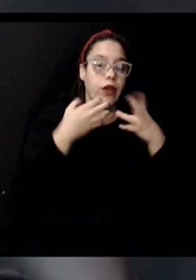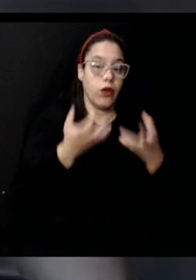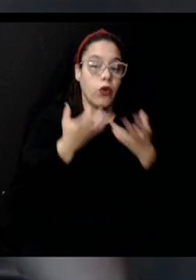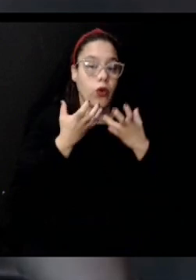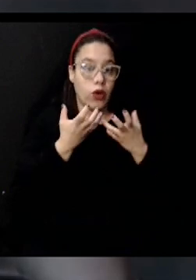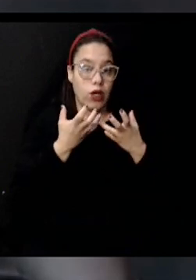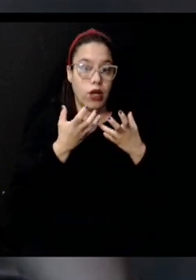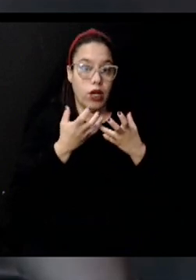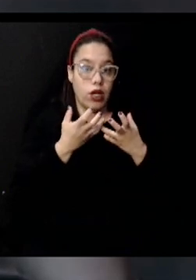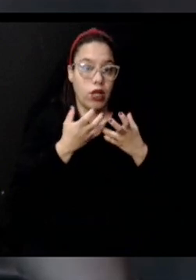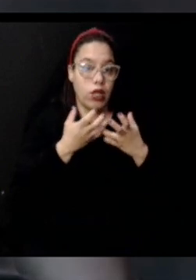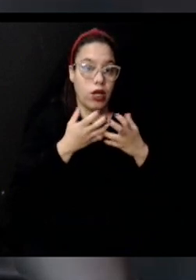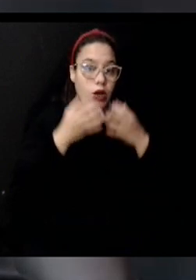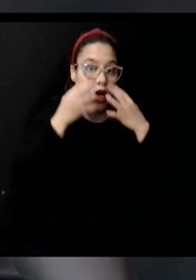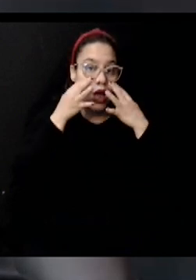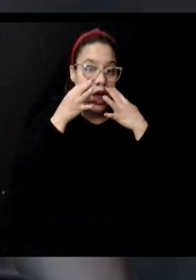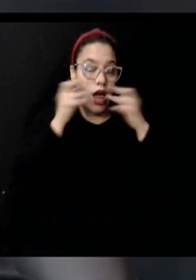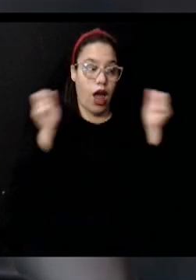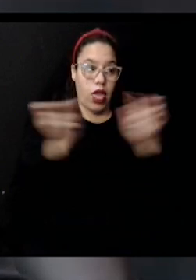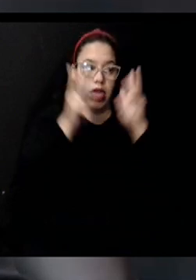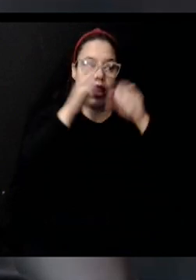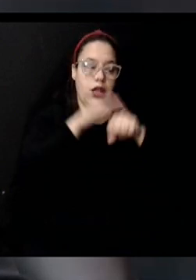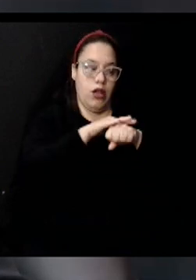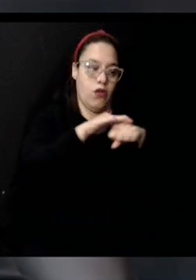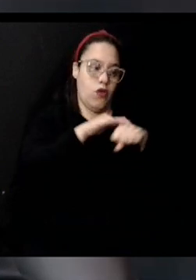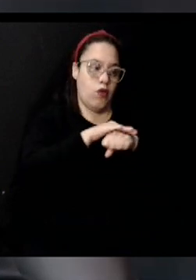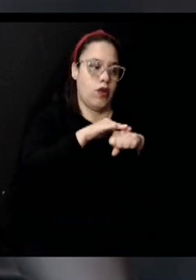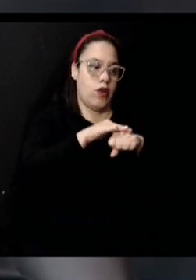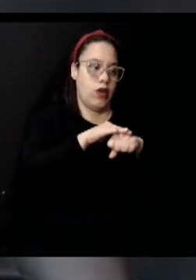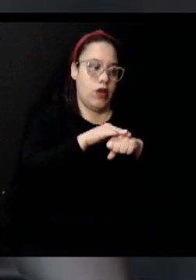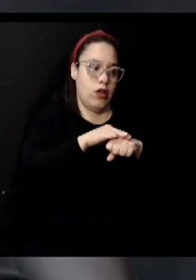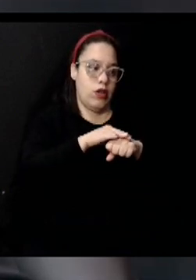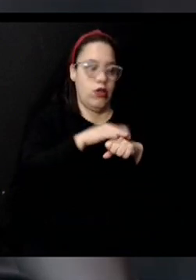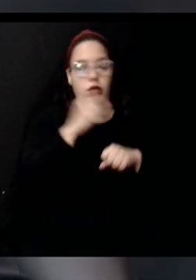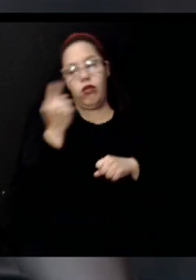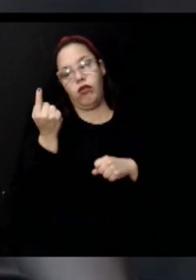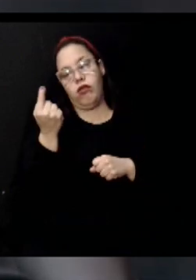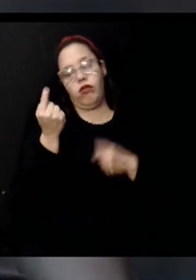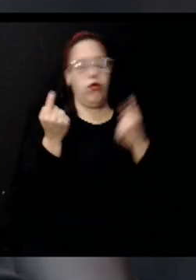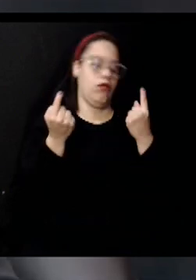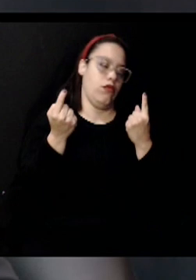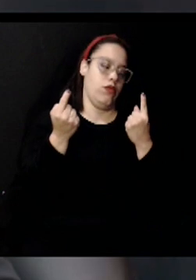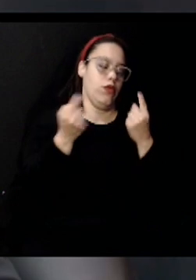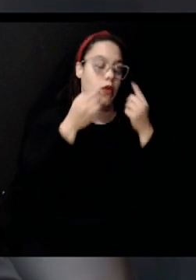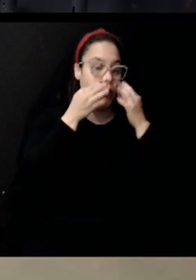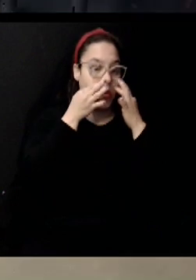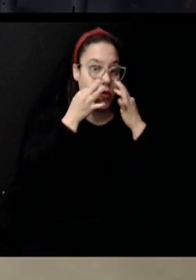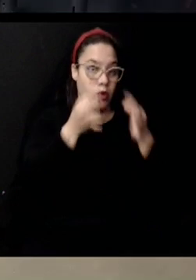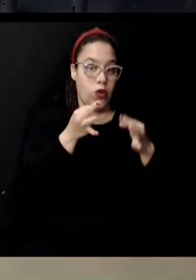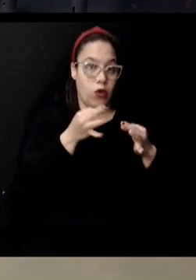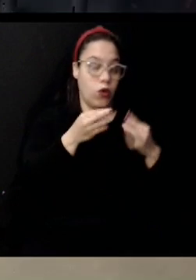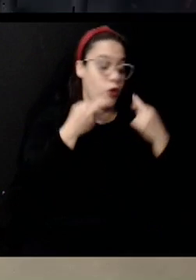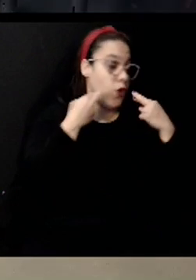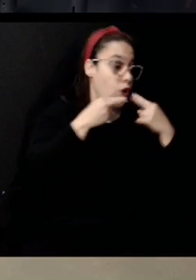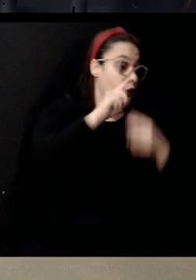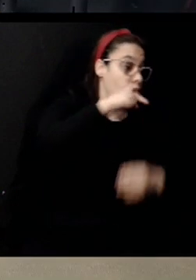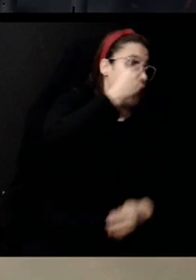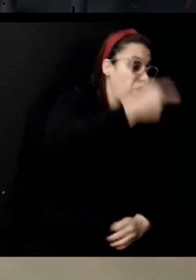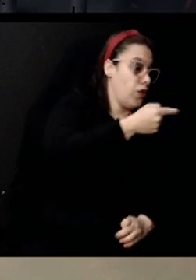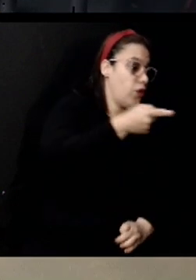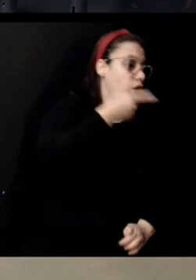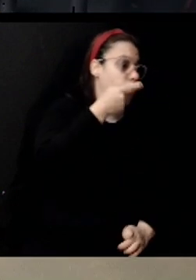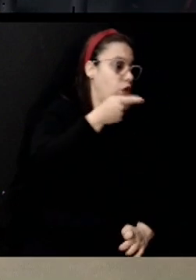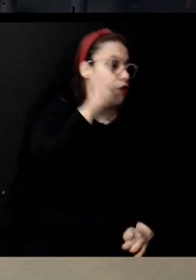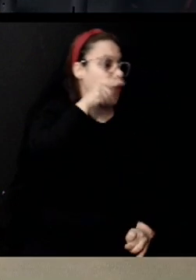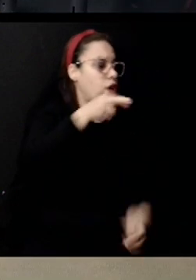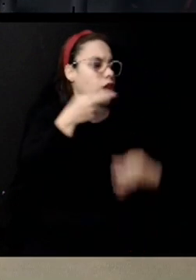a atenção? Isso é Uhum. um ponto que a pessoa tem que perceber. E prestar atenção na reclamação do outro, quando a pessoa fala: "Nossa, você está reclamando